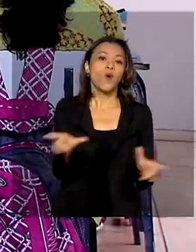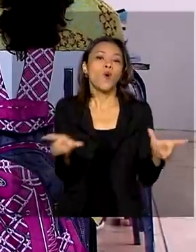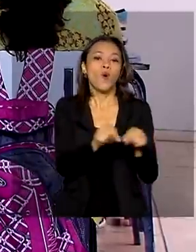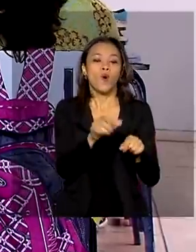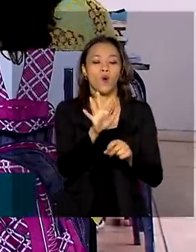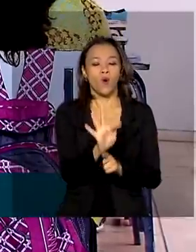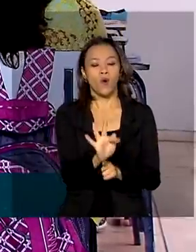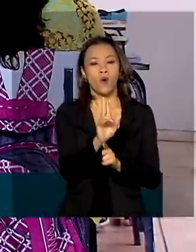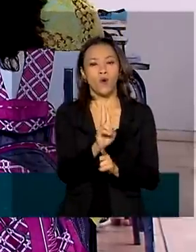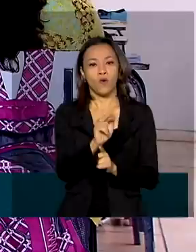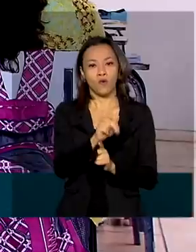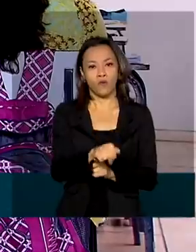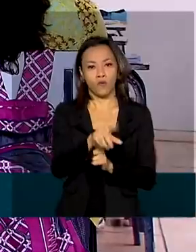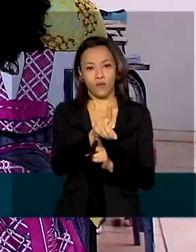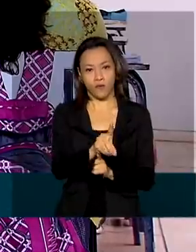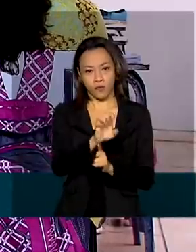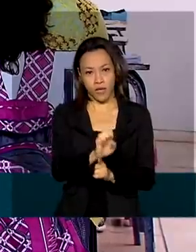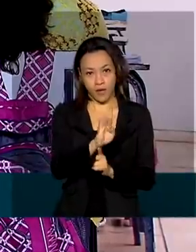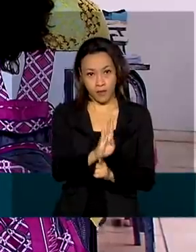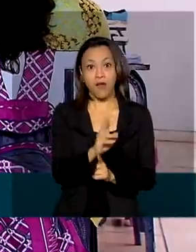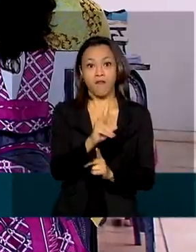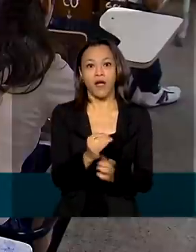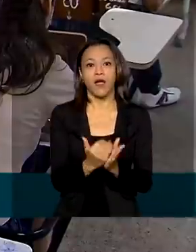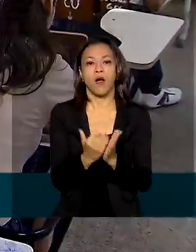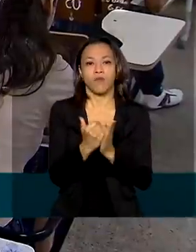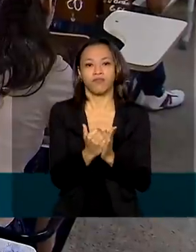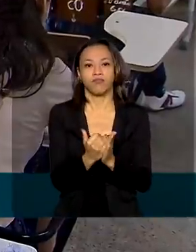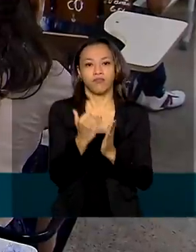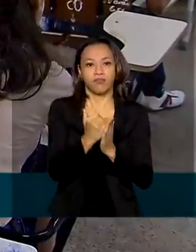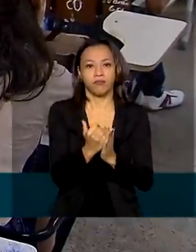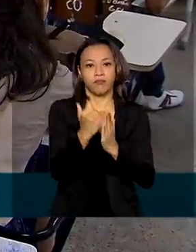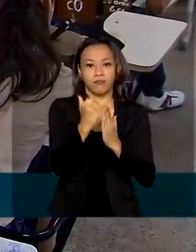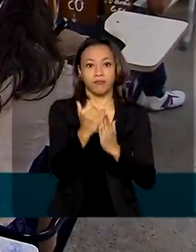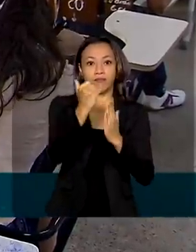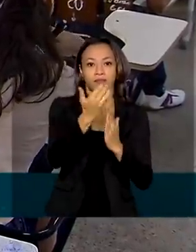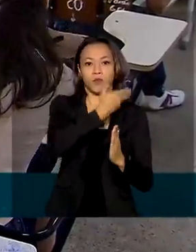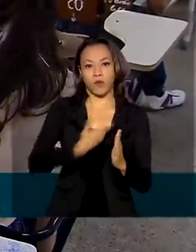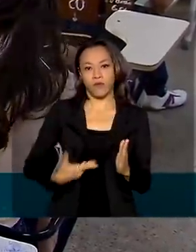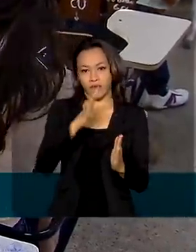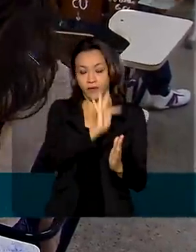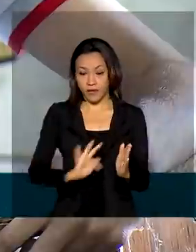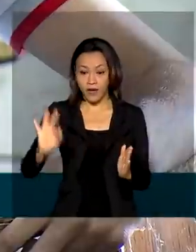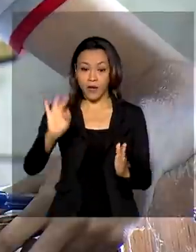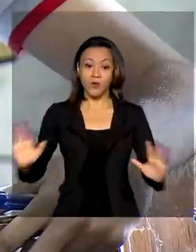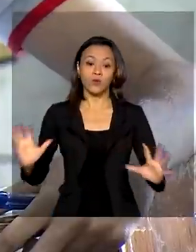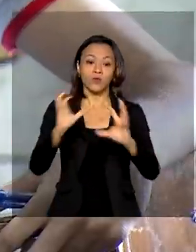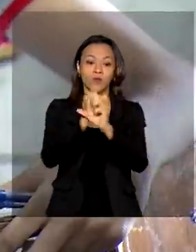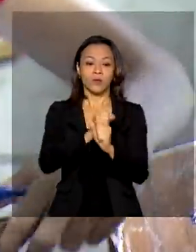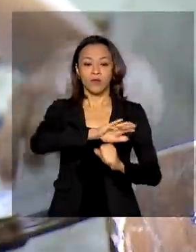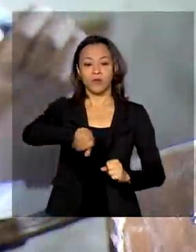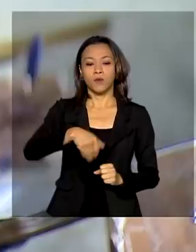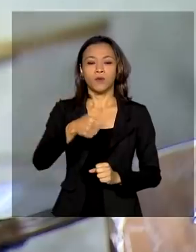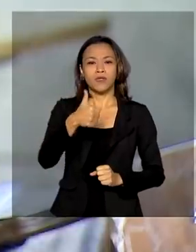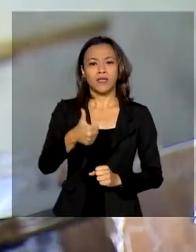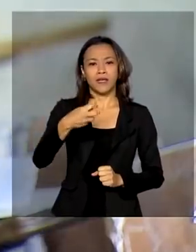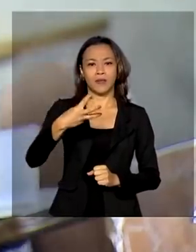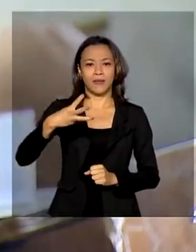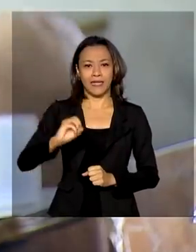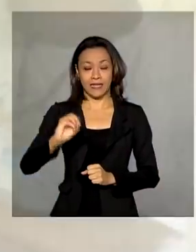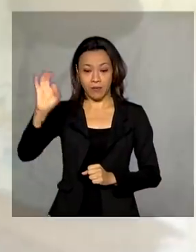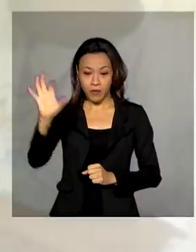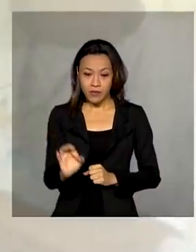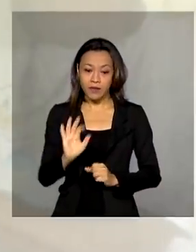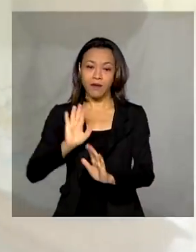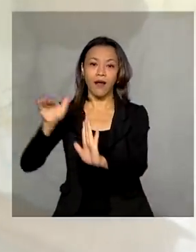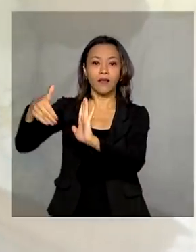fundeb e vai receber um aumento progressivo de recursos da União chegando a um acréscimo de cento e trinta por cento até